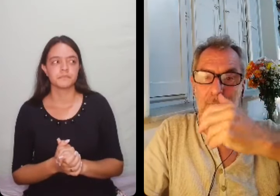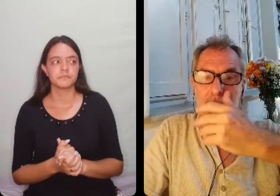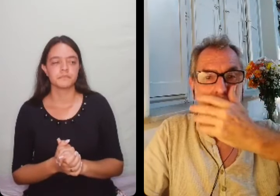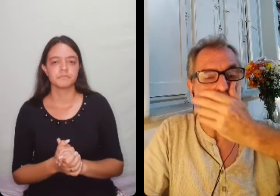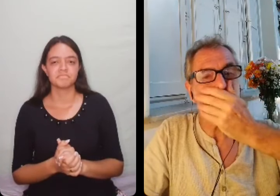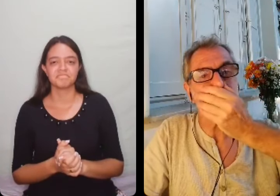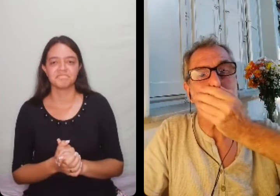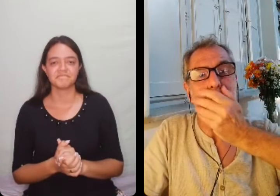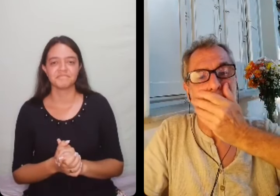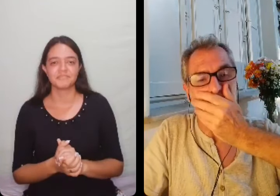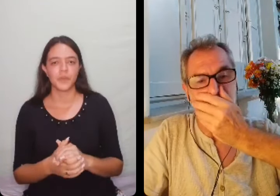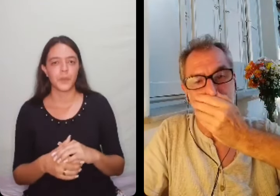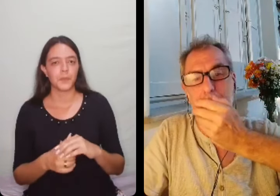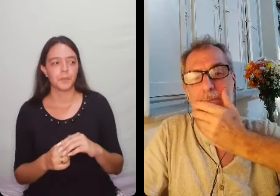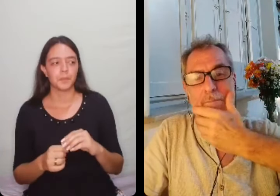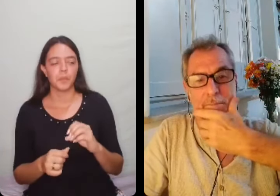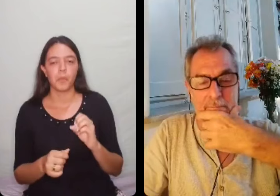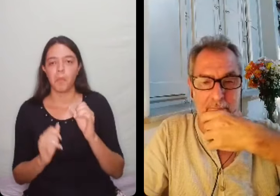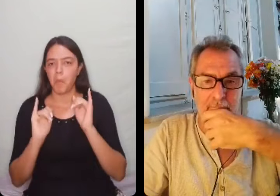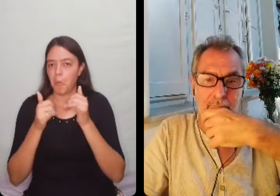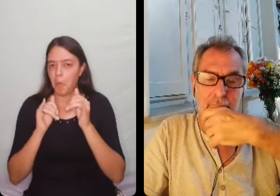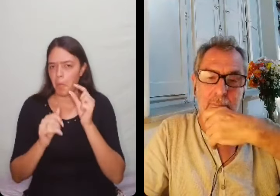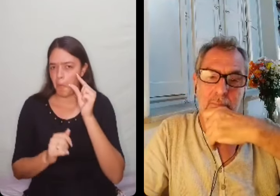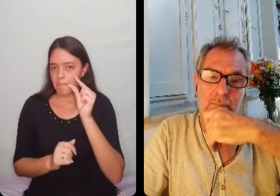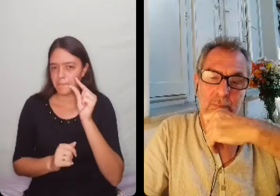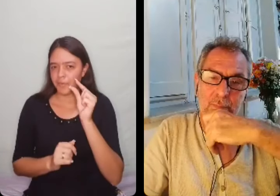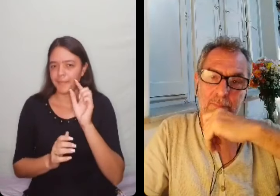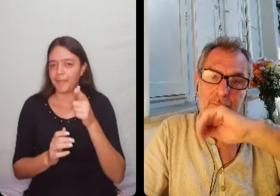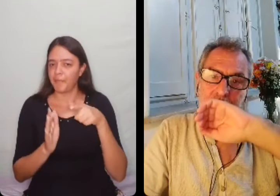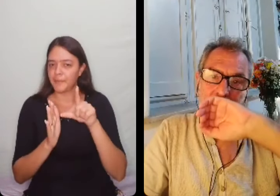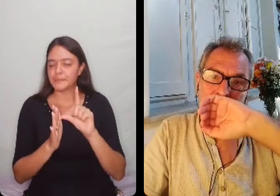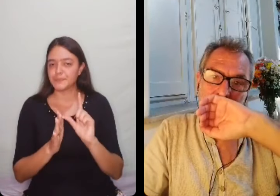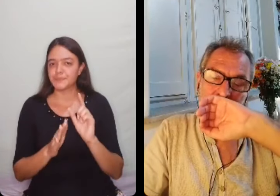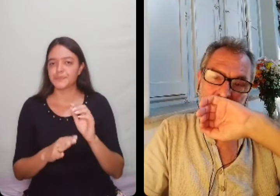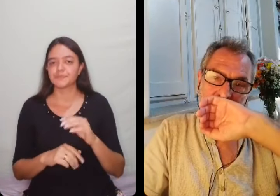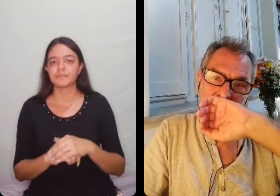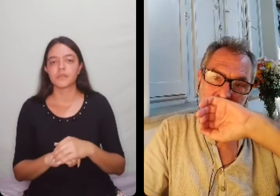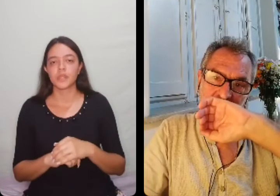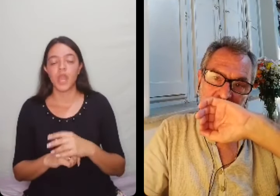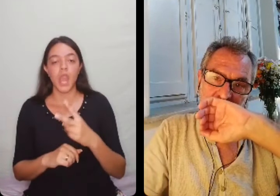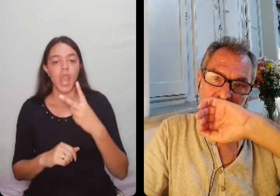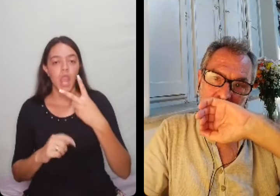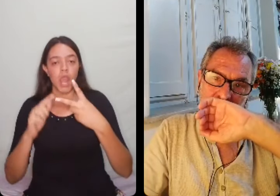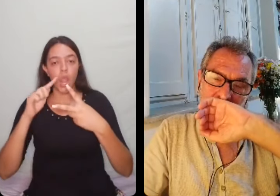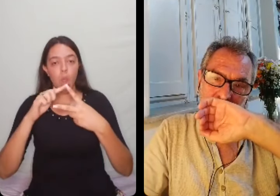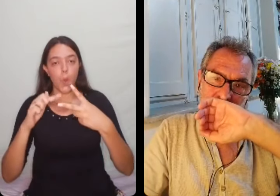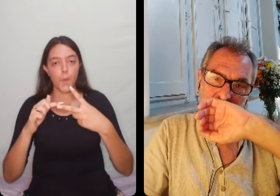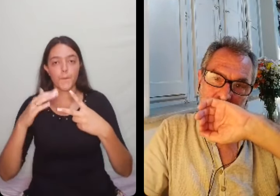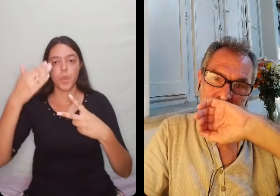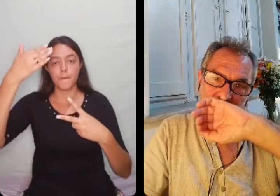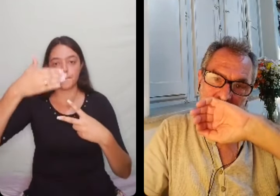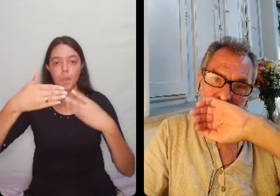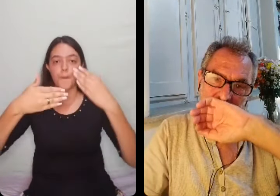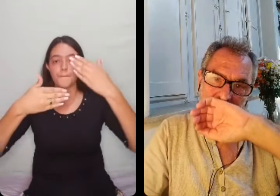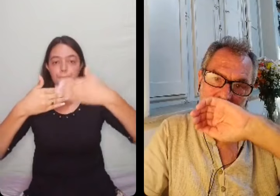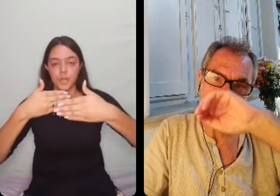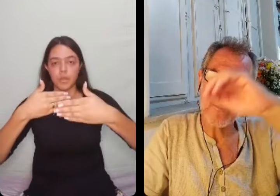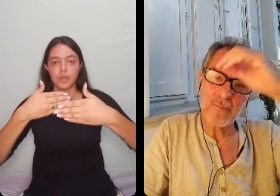Durante o trabalho, né? Então, a gente tem duas camadas de vídeo, né? O do registro e a camada da